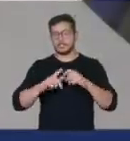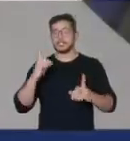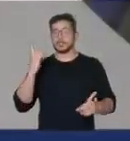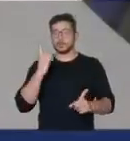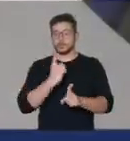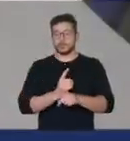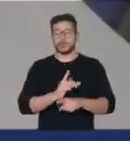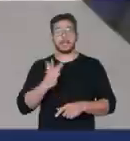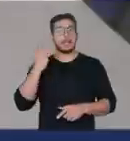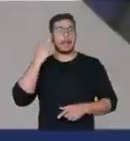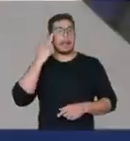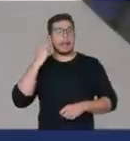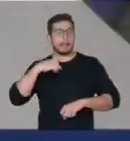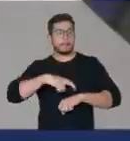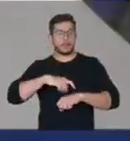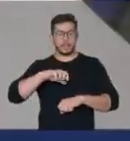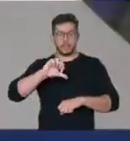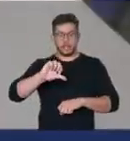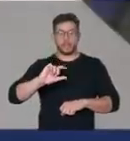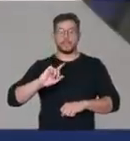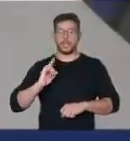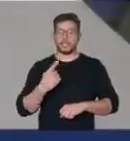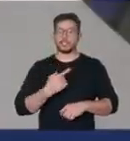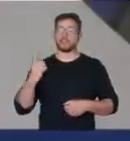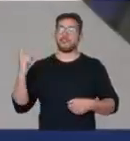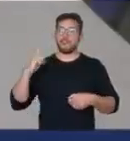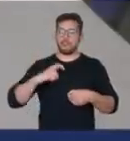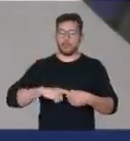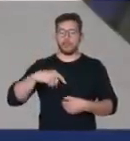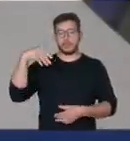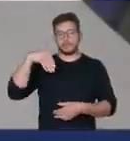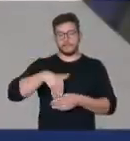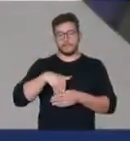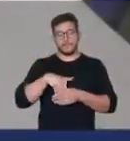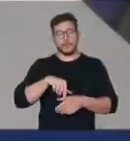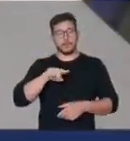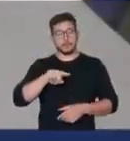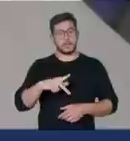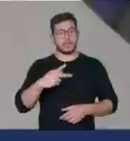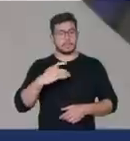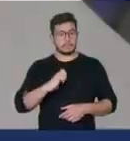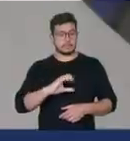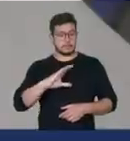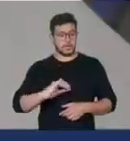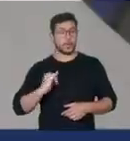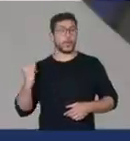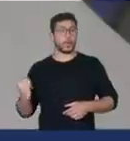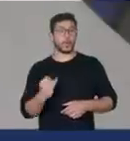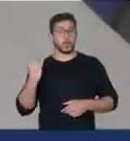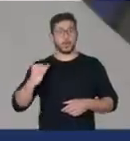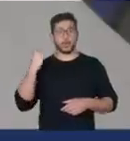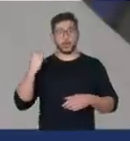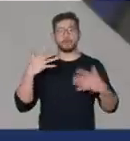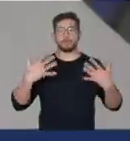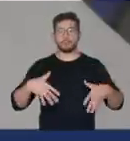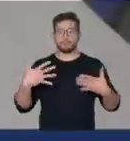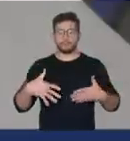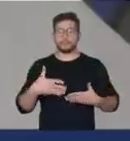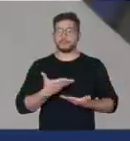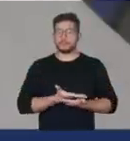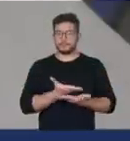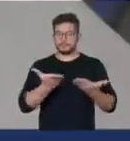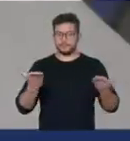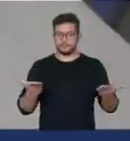possamos voltar amanhã às 9 horas votando, né, essa PEC que é tão importante, necessária nesse momento para